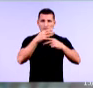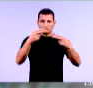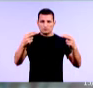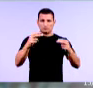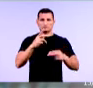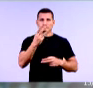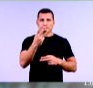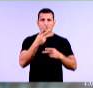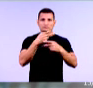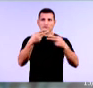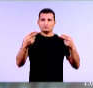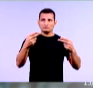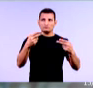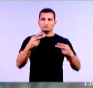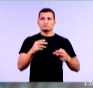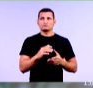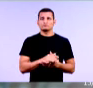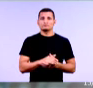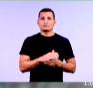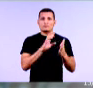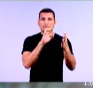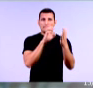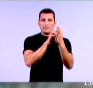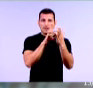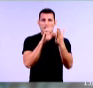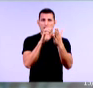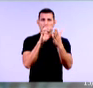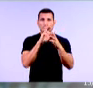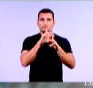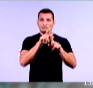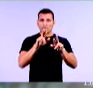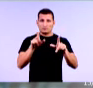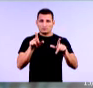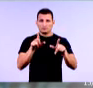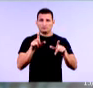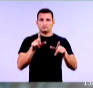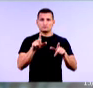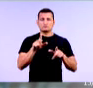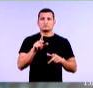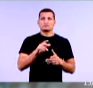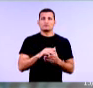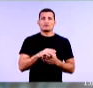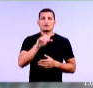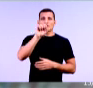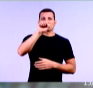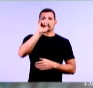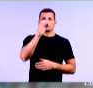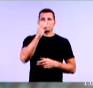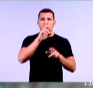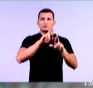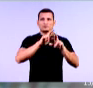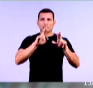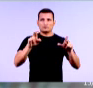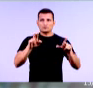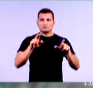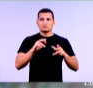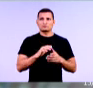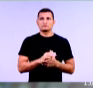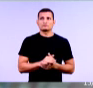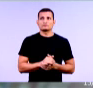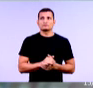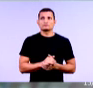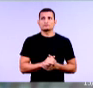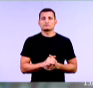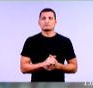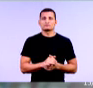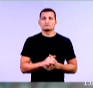né? Que apesar de marcas diferentes, modelos diferentes, sistemas operacionais diferentes, quer dizer, tudo diferente deles,